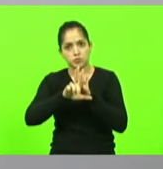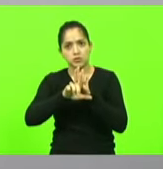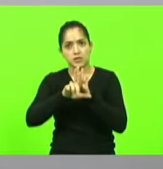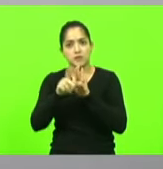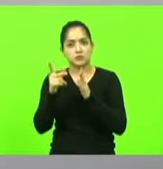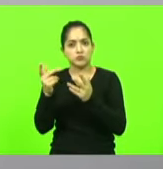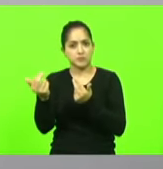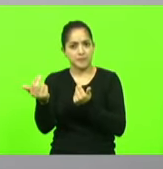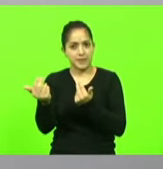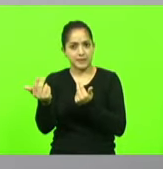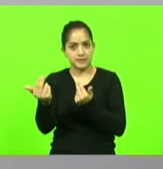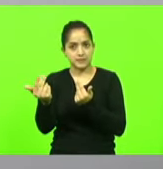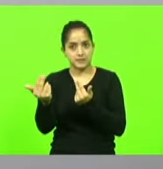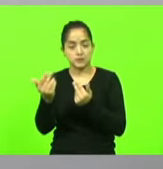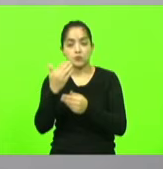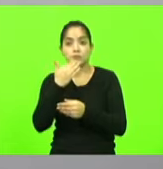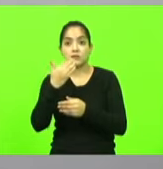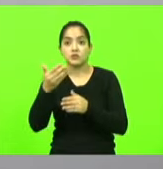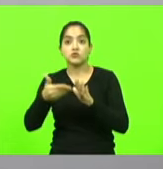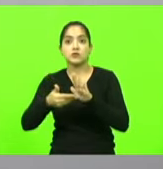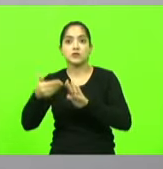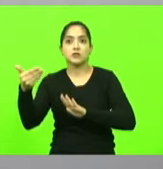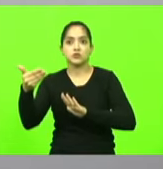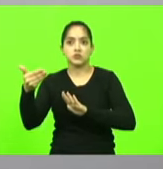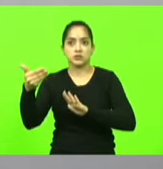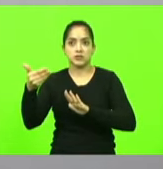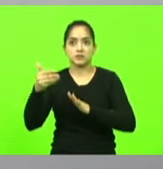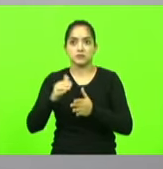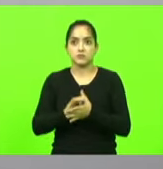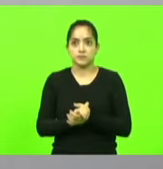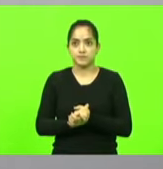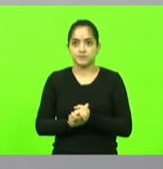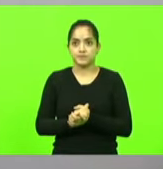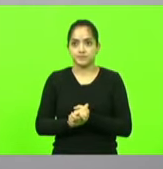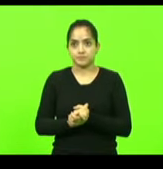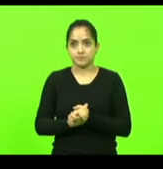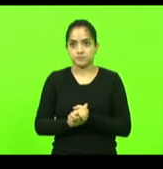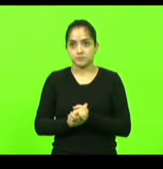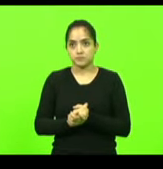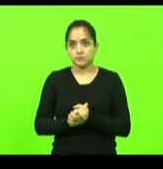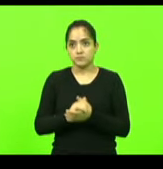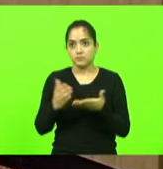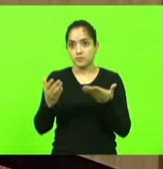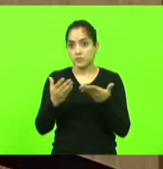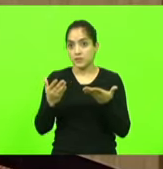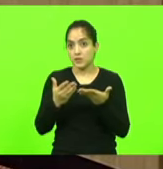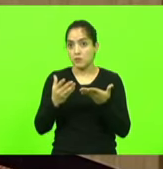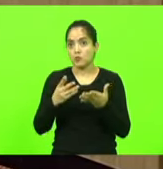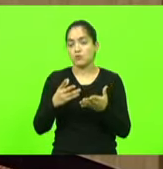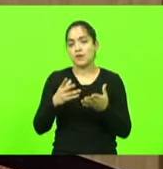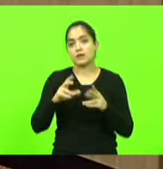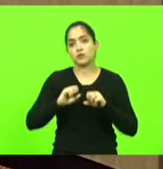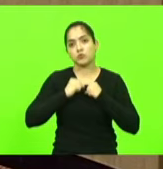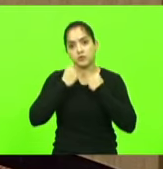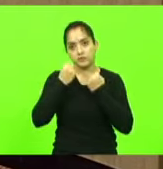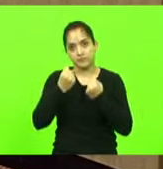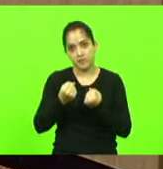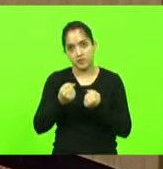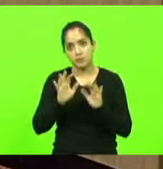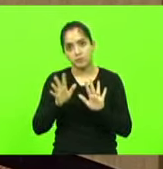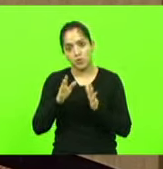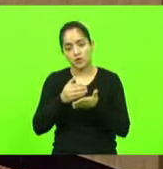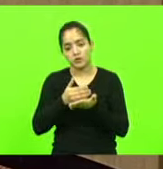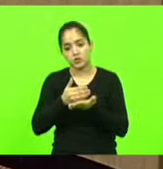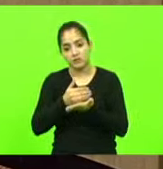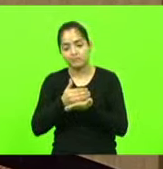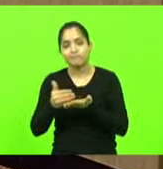semelhantes pedindo a retirada do projeto, senão eu no mérito eu defendo, embora ela já tenha acontecido. Então, para